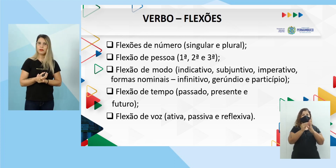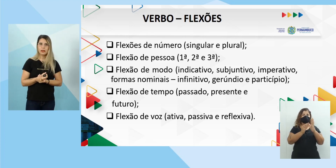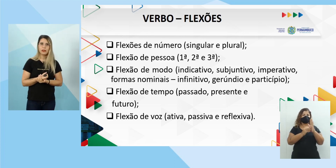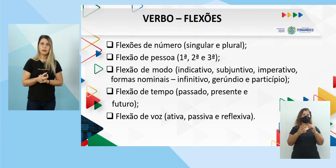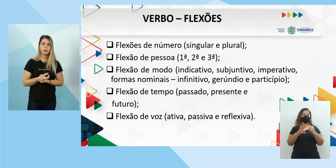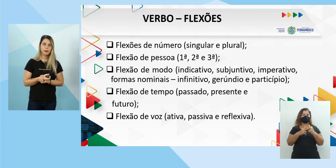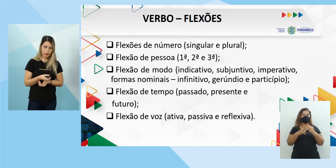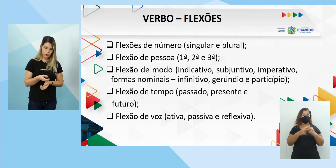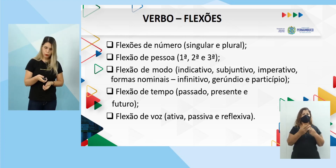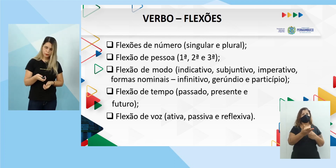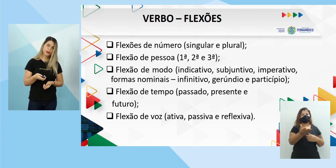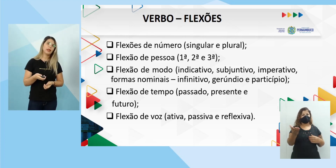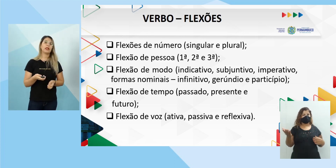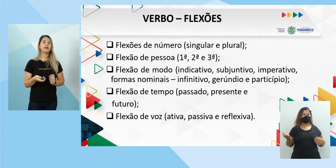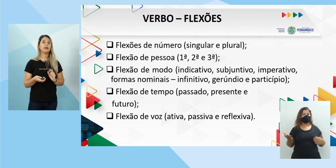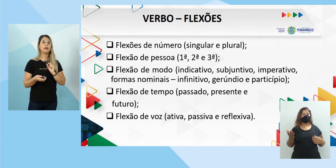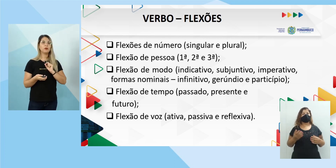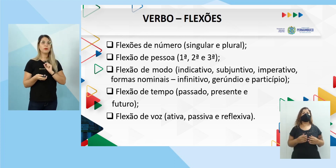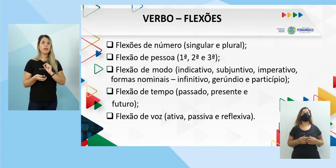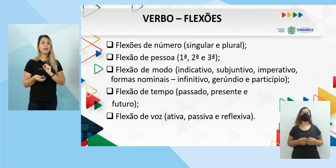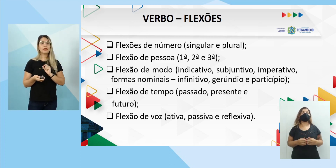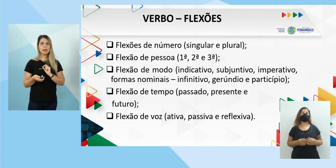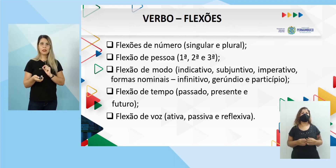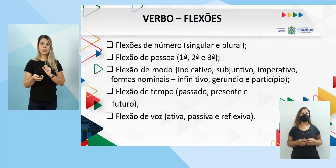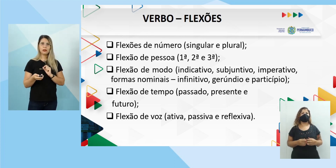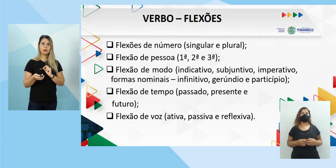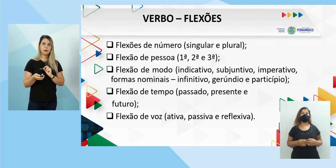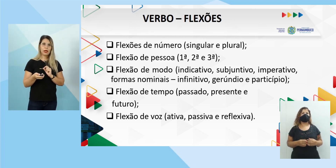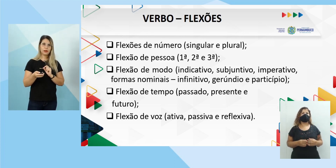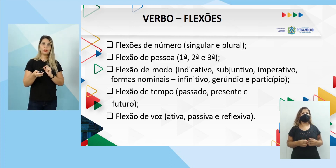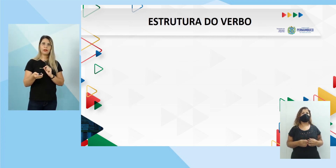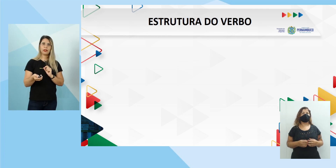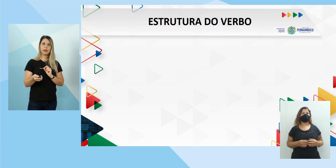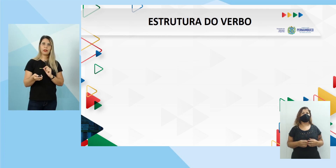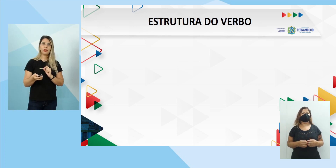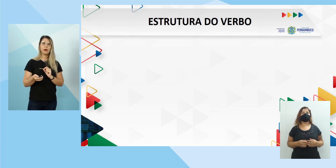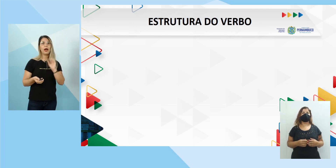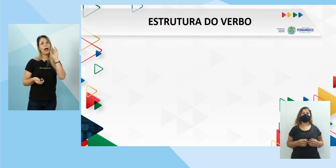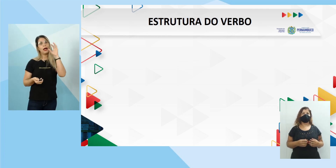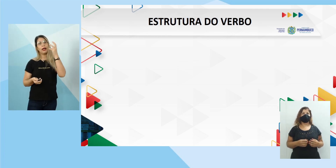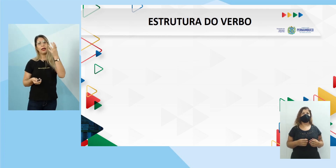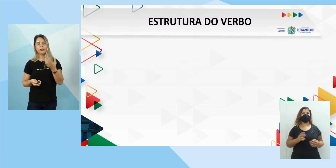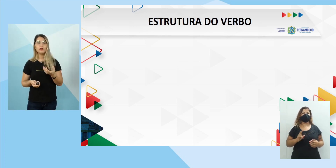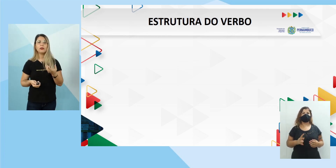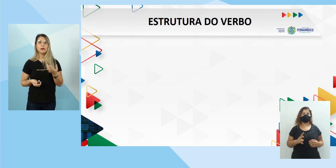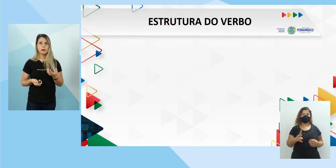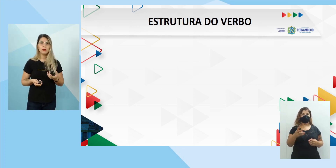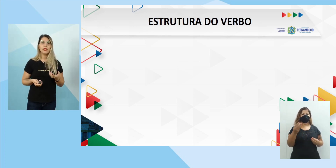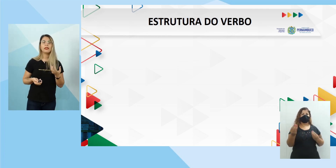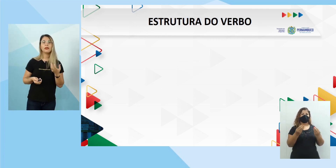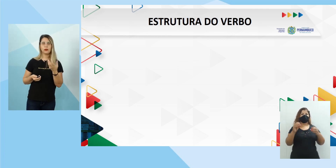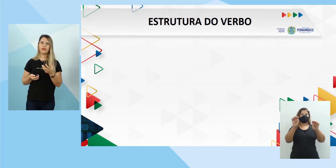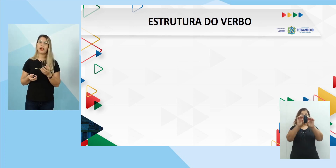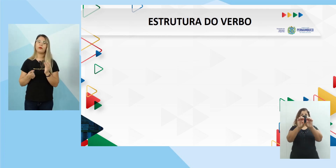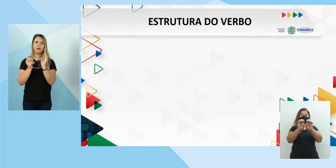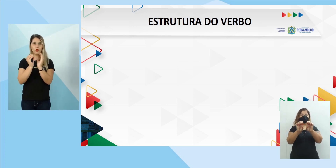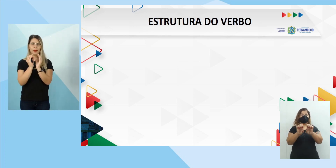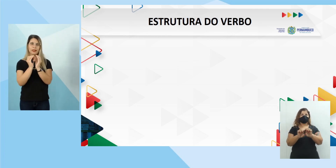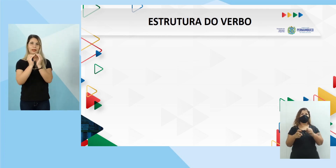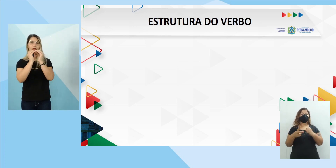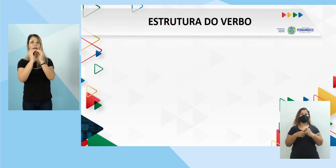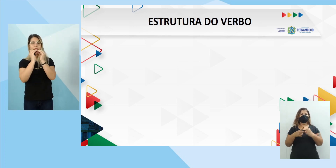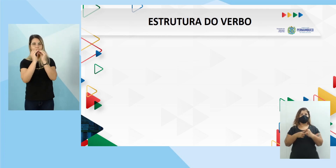para vocês, tá bom? Então, seguindo, a gente vai ter a estrutura do verbo.